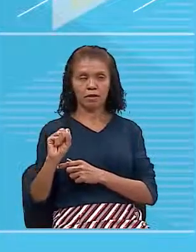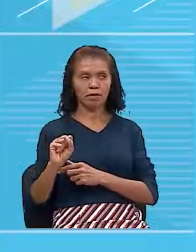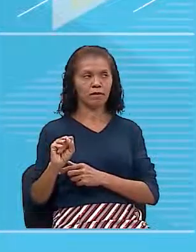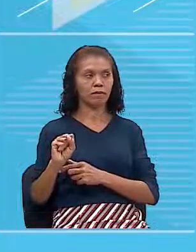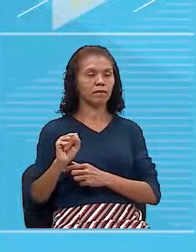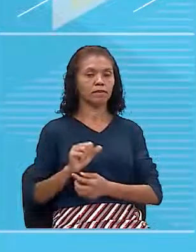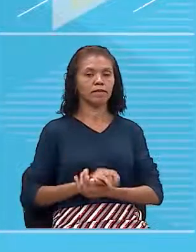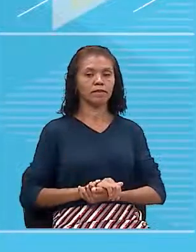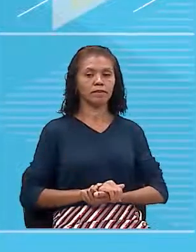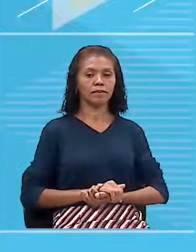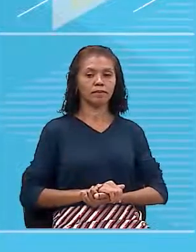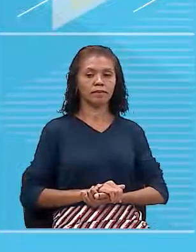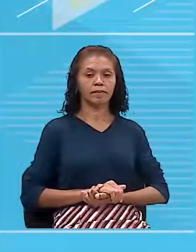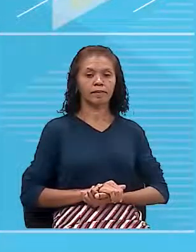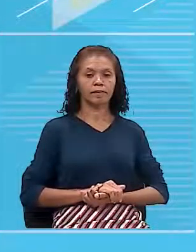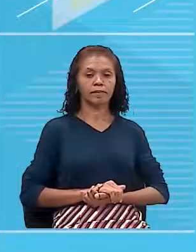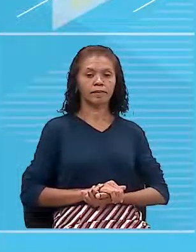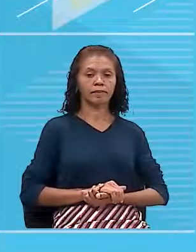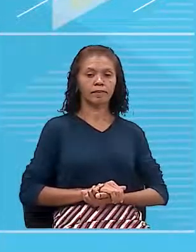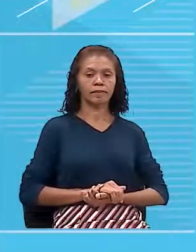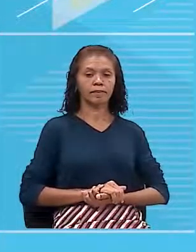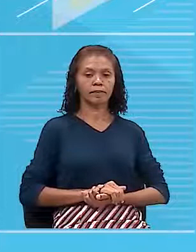E aí